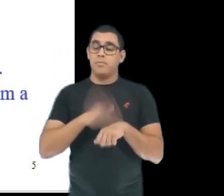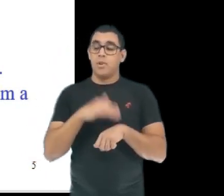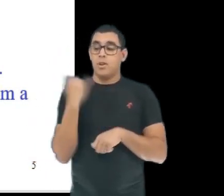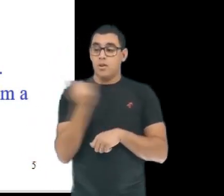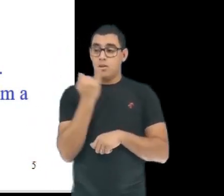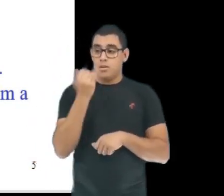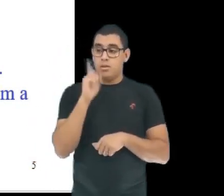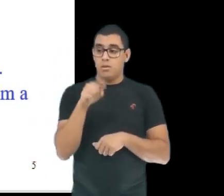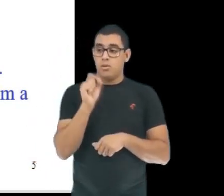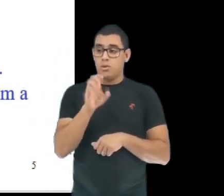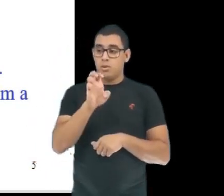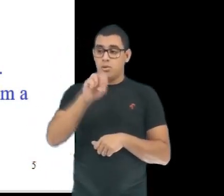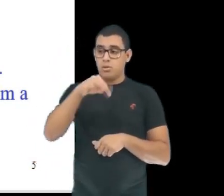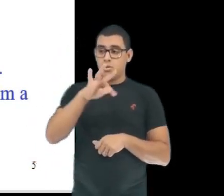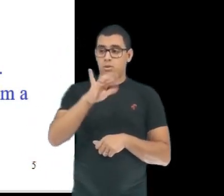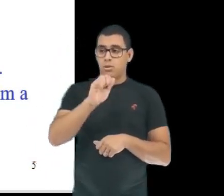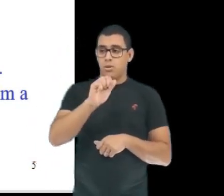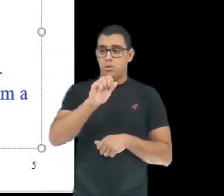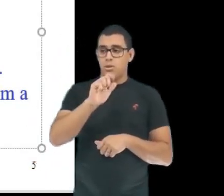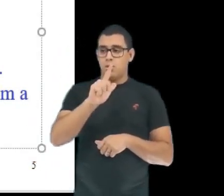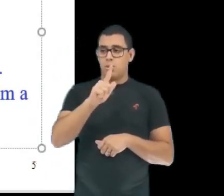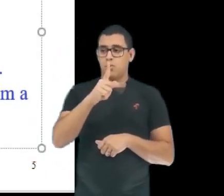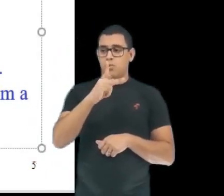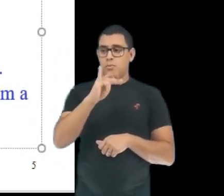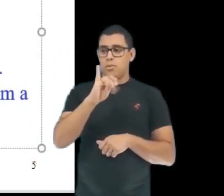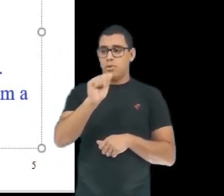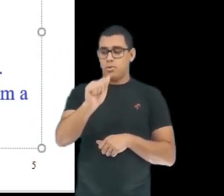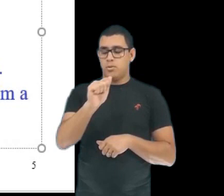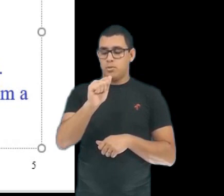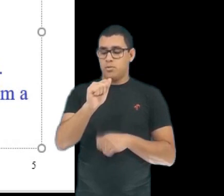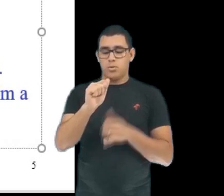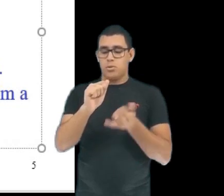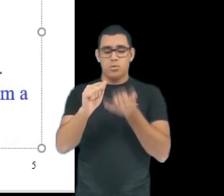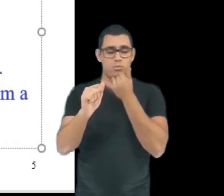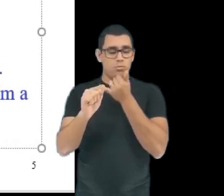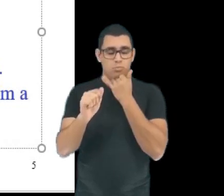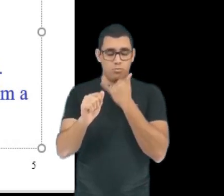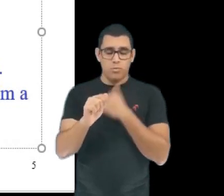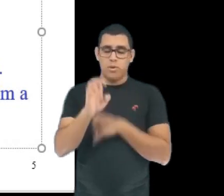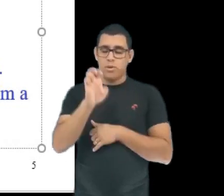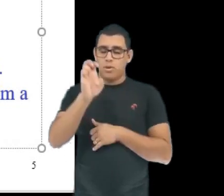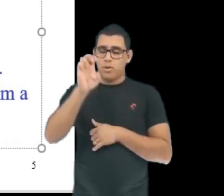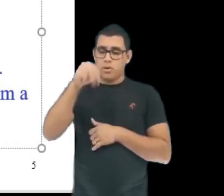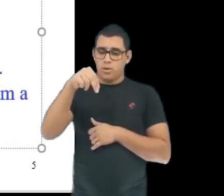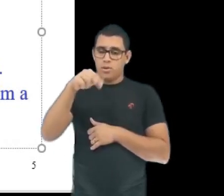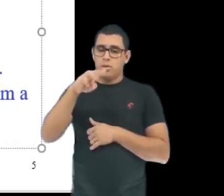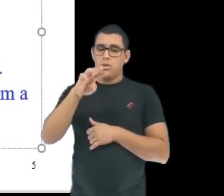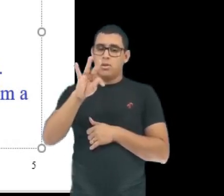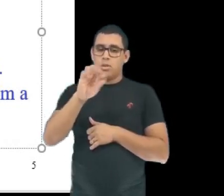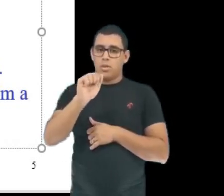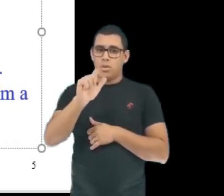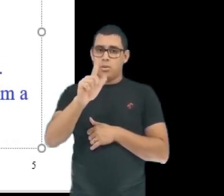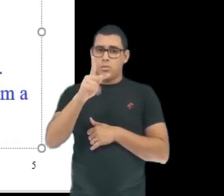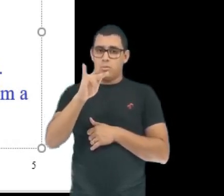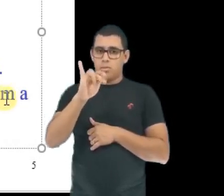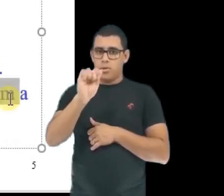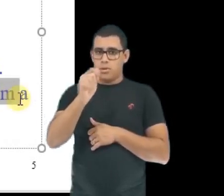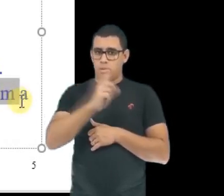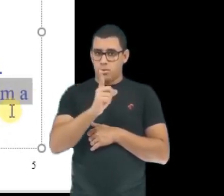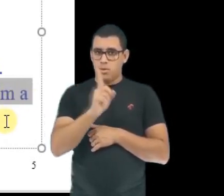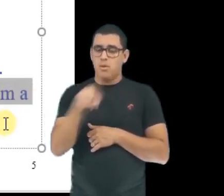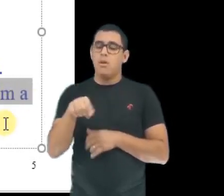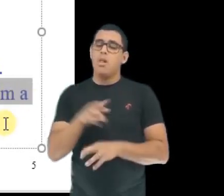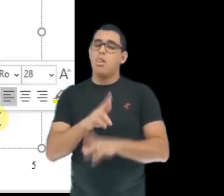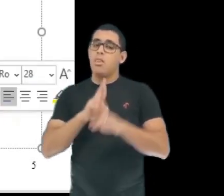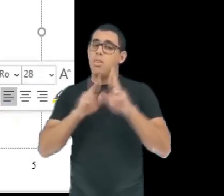o mais importante é a entalpia, certo? Aliás, o mais importante não é a